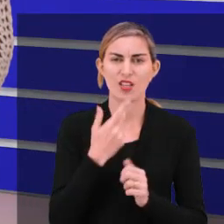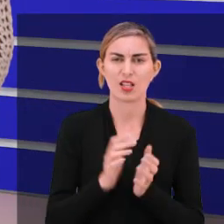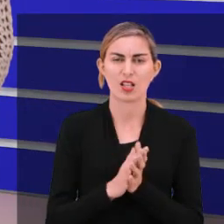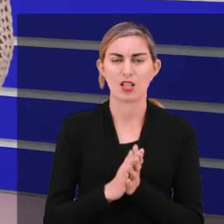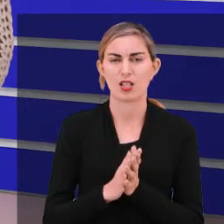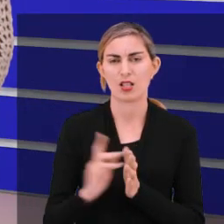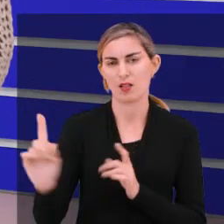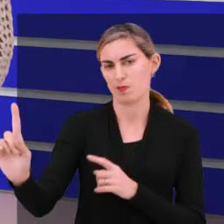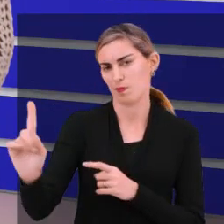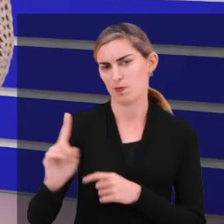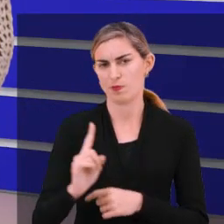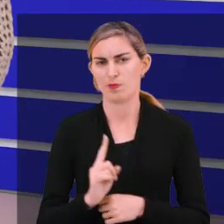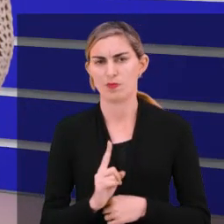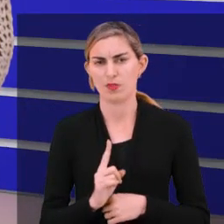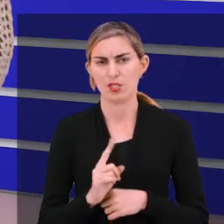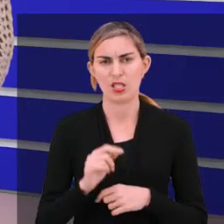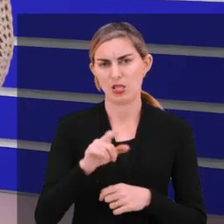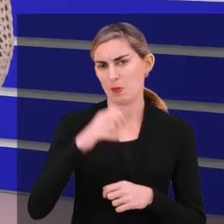com gosto de gás.